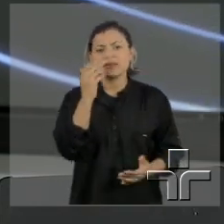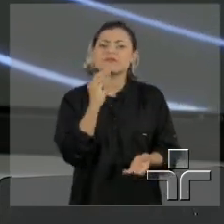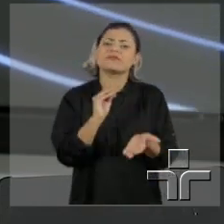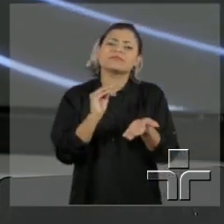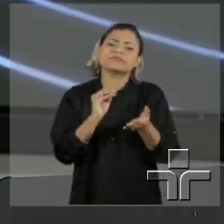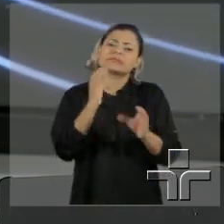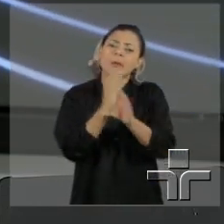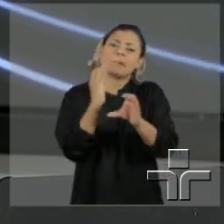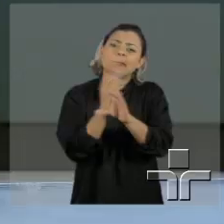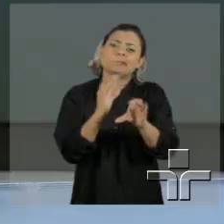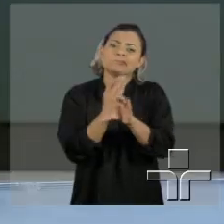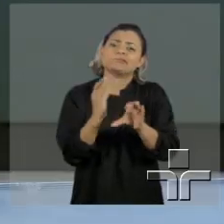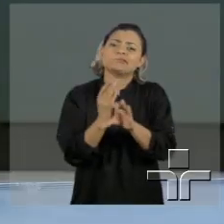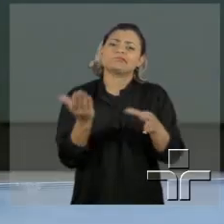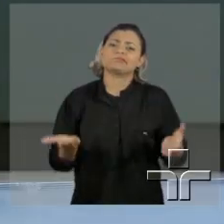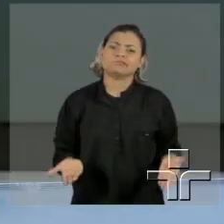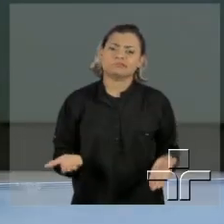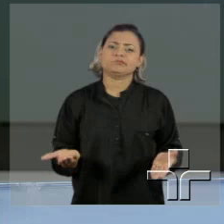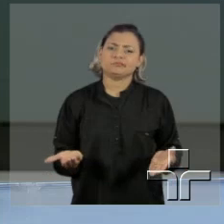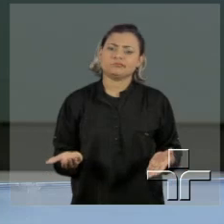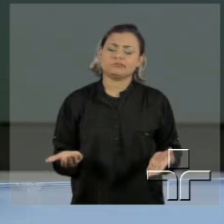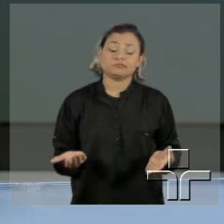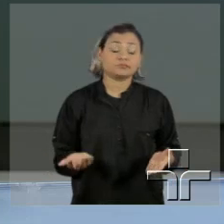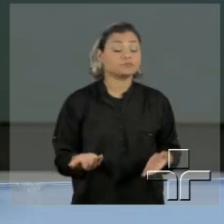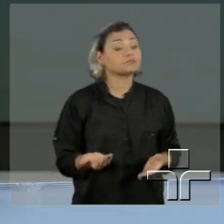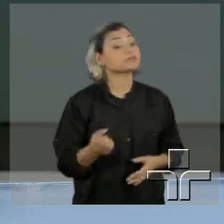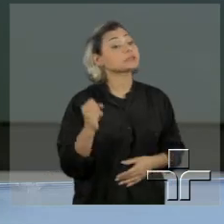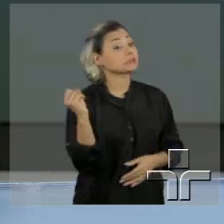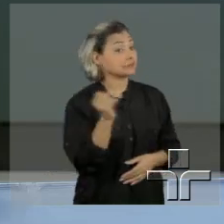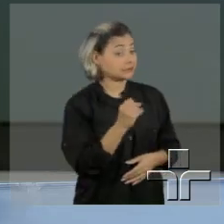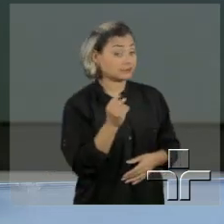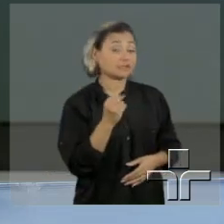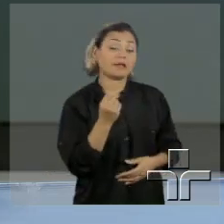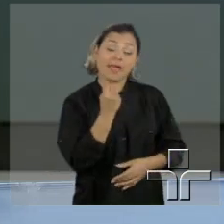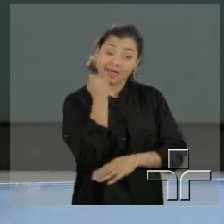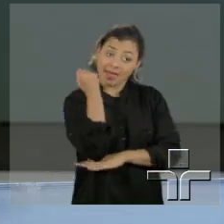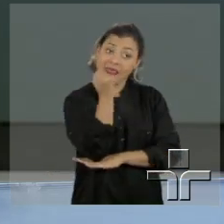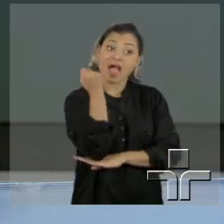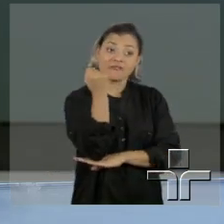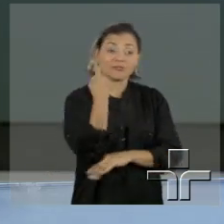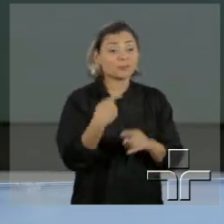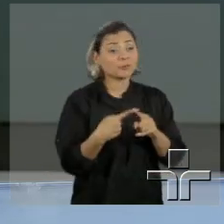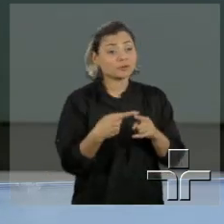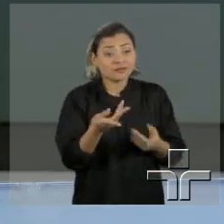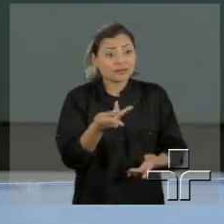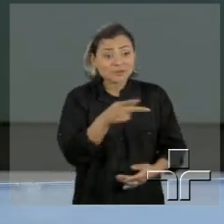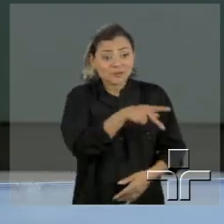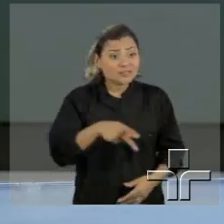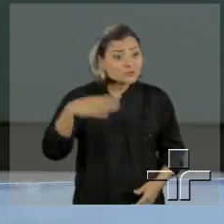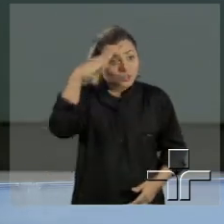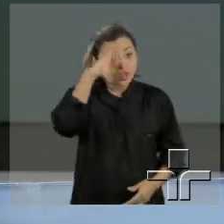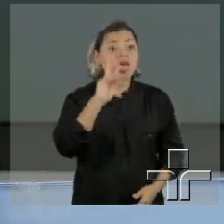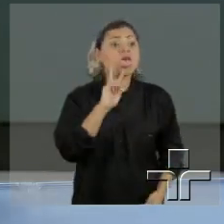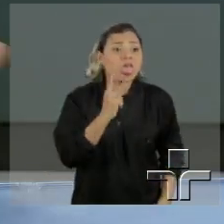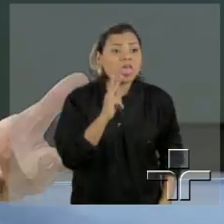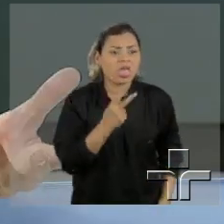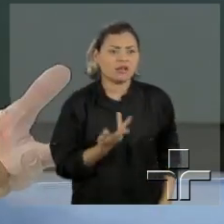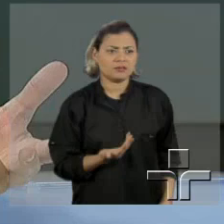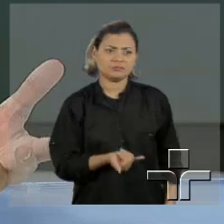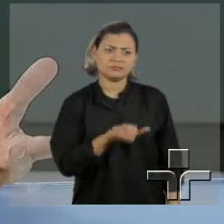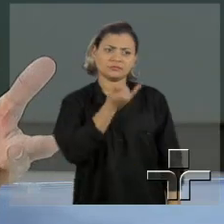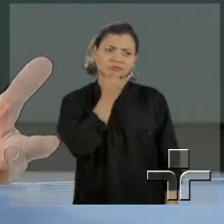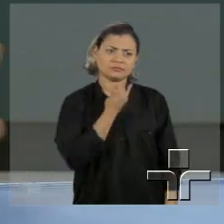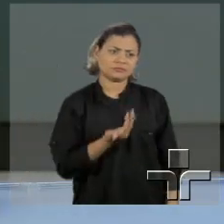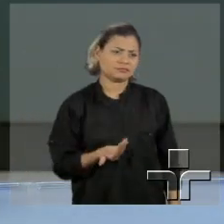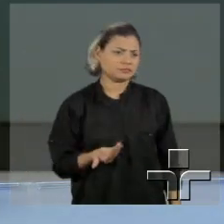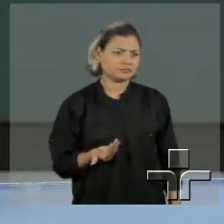comunicação do presidente, né? Eu acho gravíssimo, né? E ele mesmo se desmentiu, né, depois. Então... o que resta para a gente